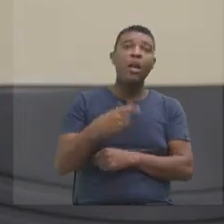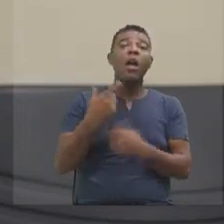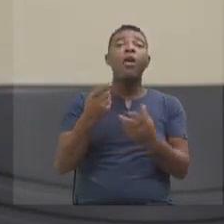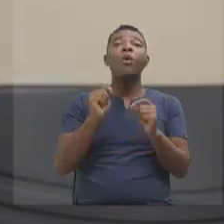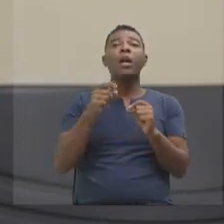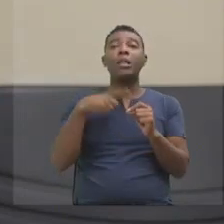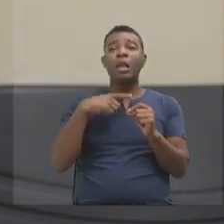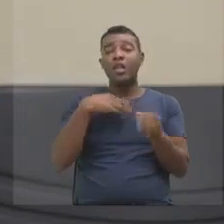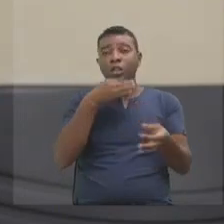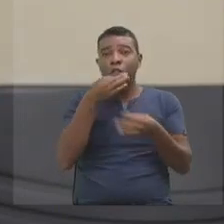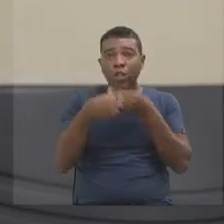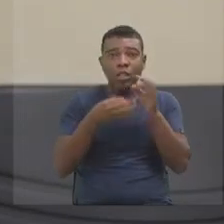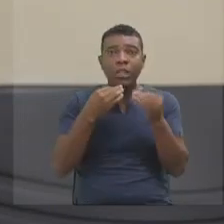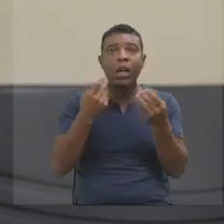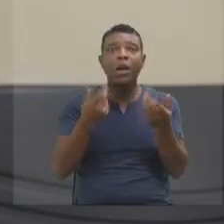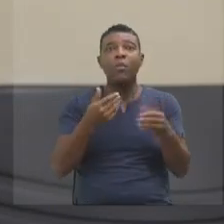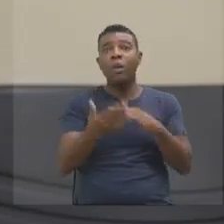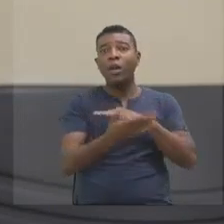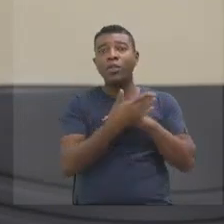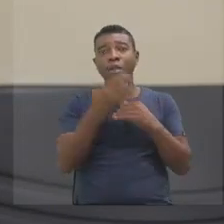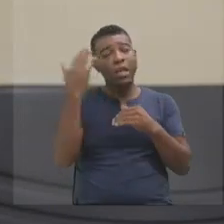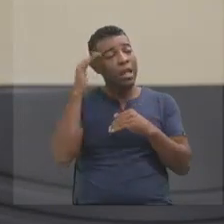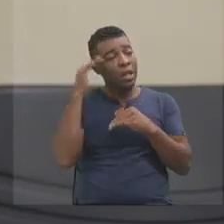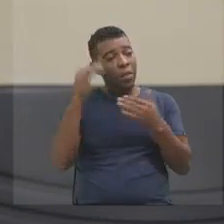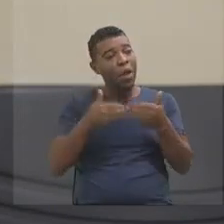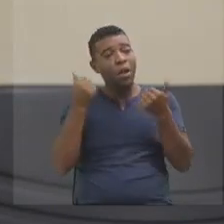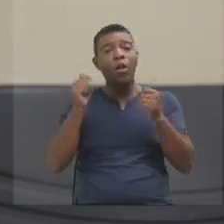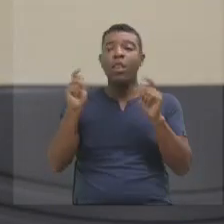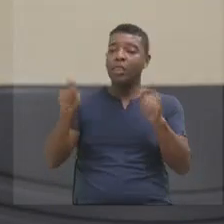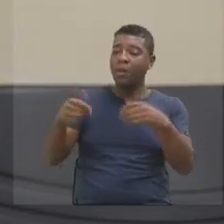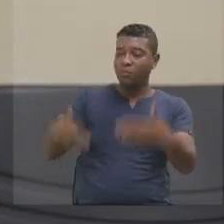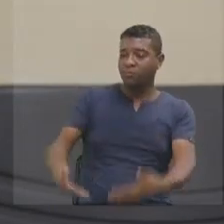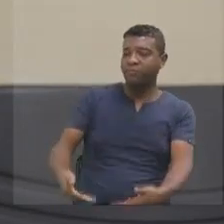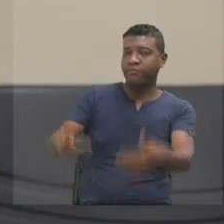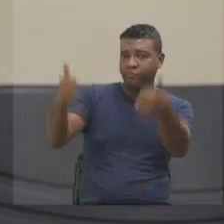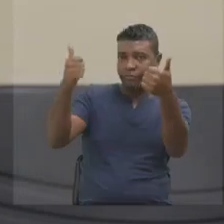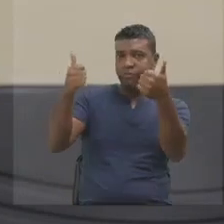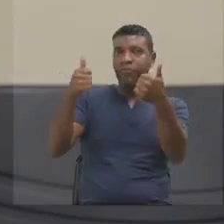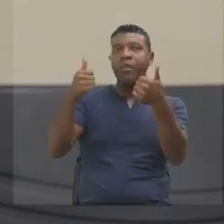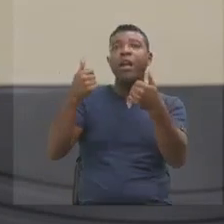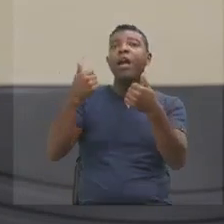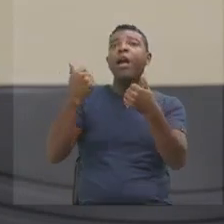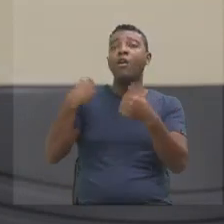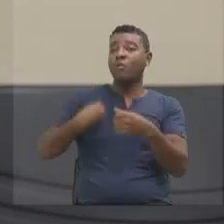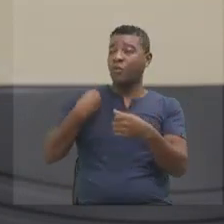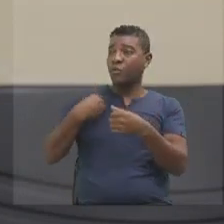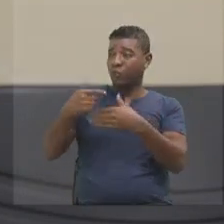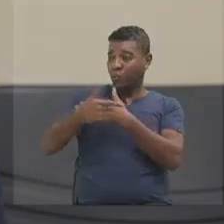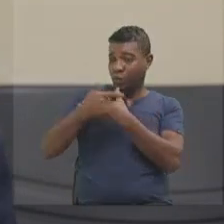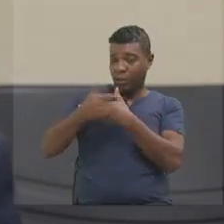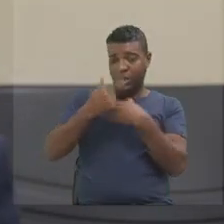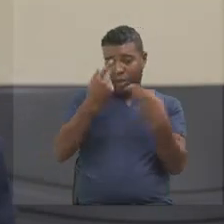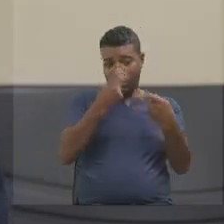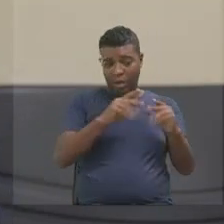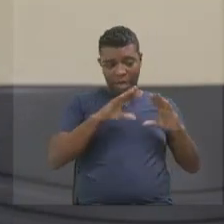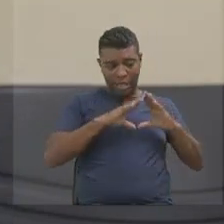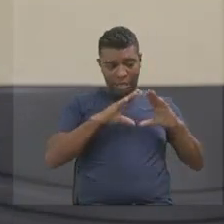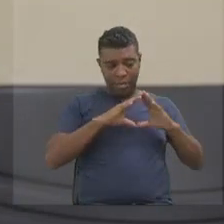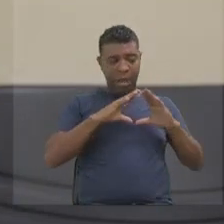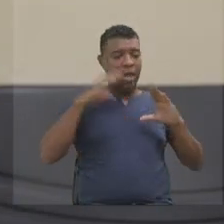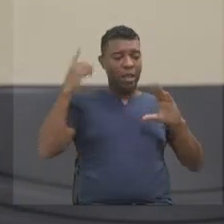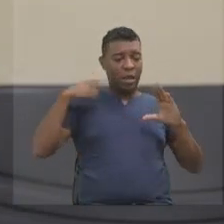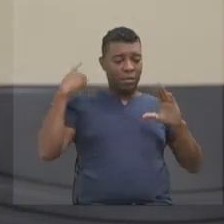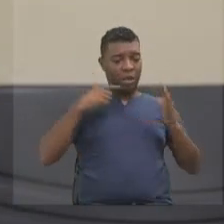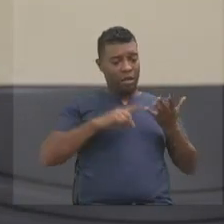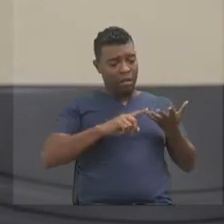o que a gente pode melhorar dizer que o papel da Assembleia e dos deputados especial é fundamental em